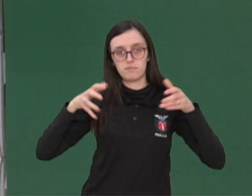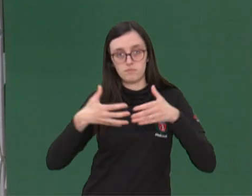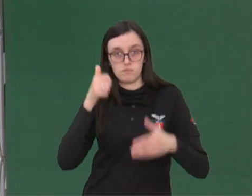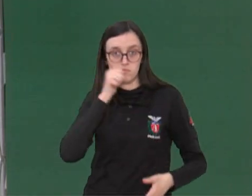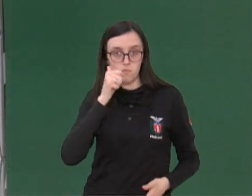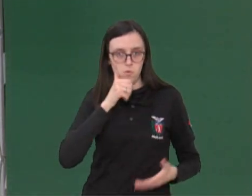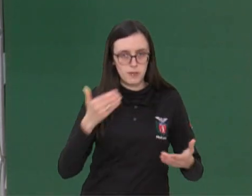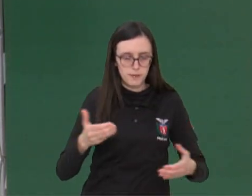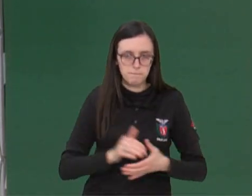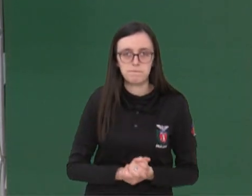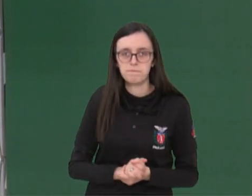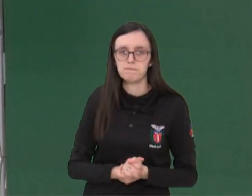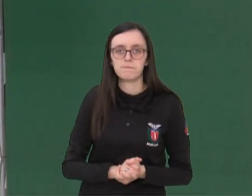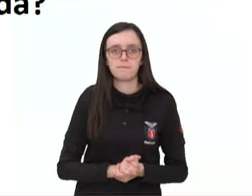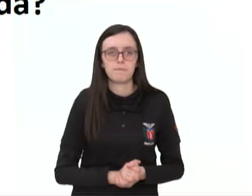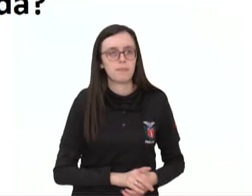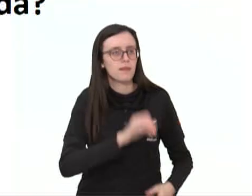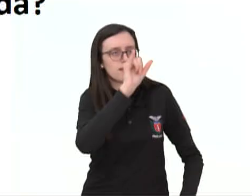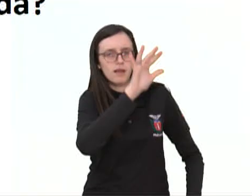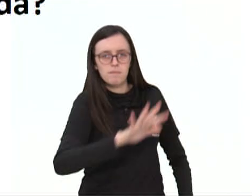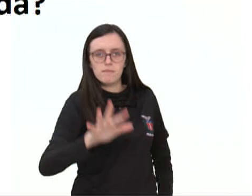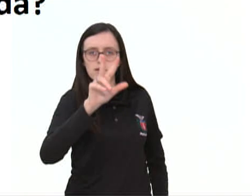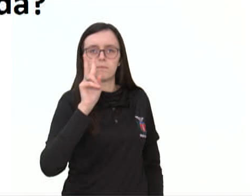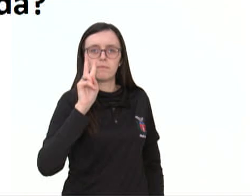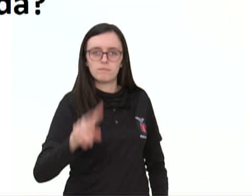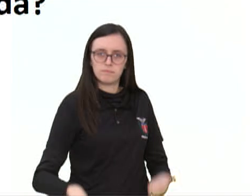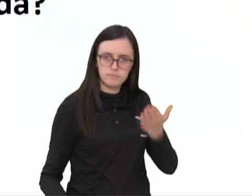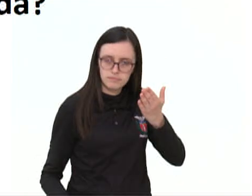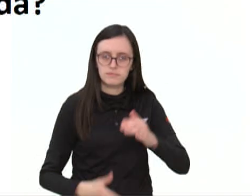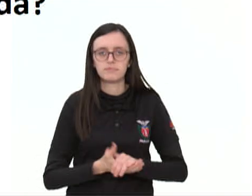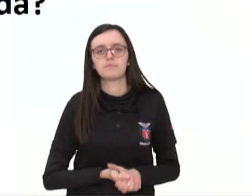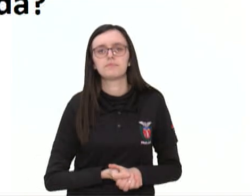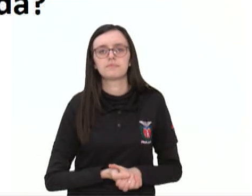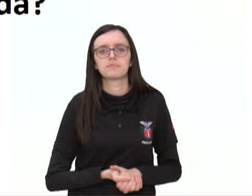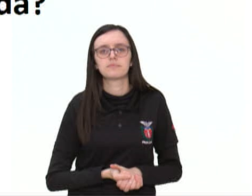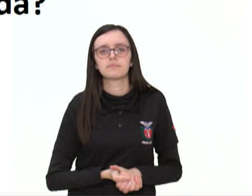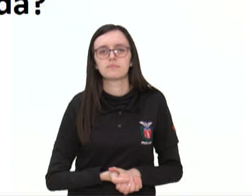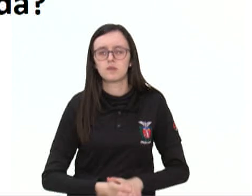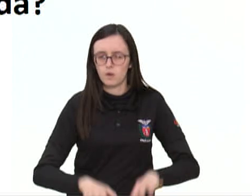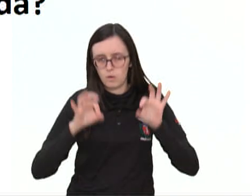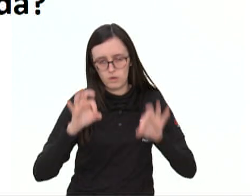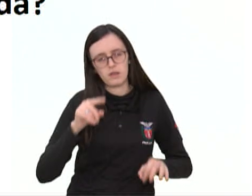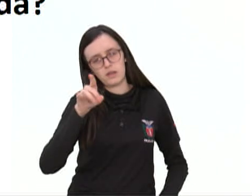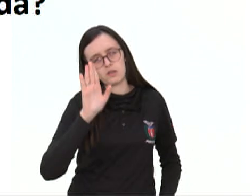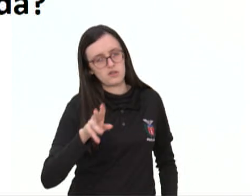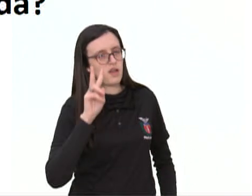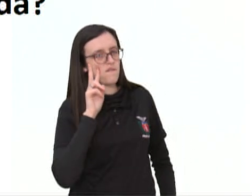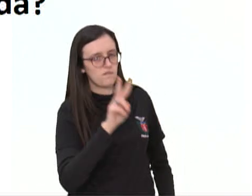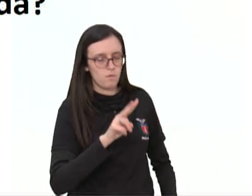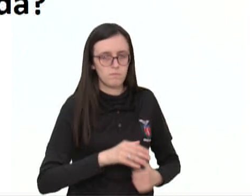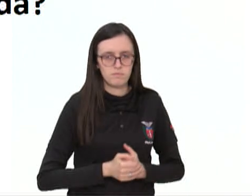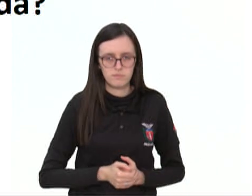mulheres. Essa imagem que está aparecendo para você, com certeza você já viu ela.